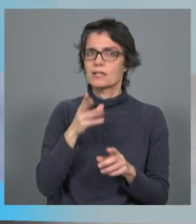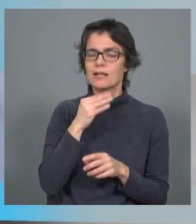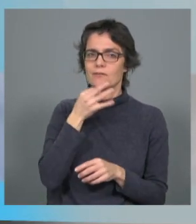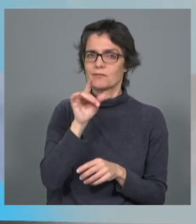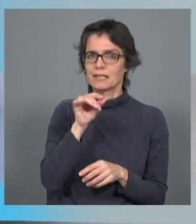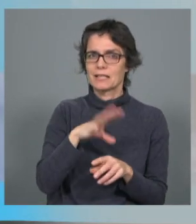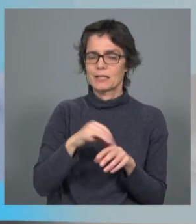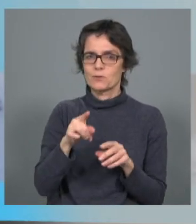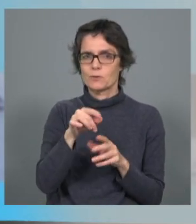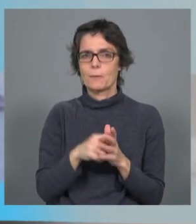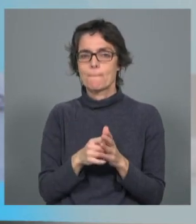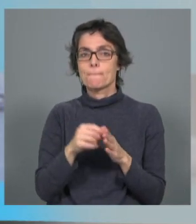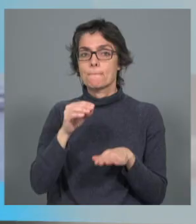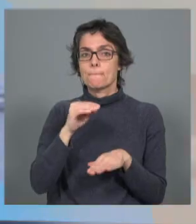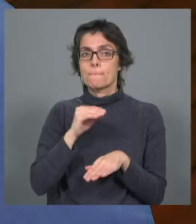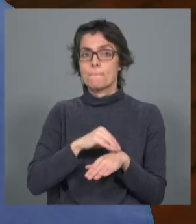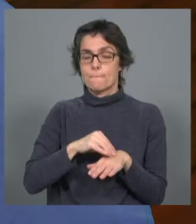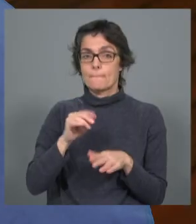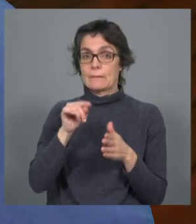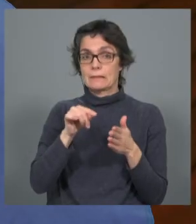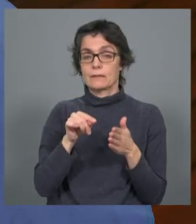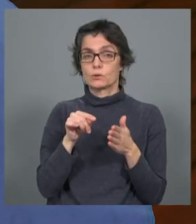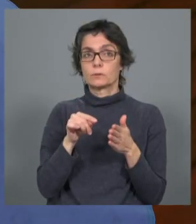O comentário, desde logo, a partir dessa